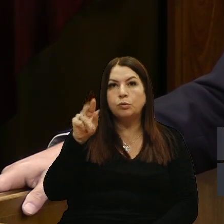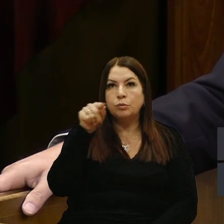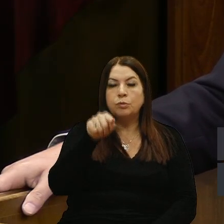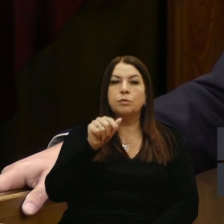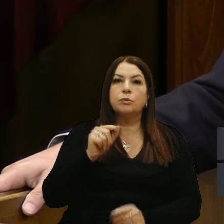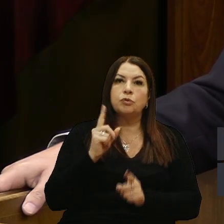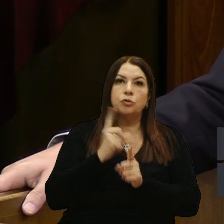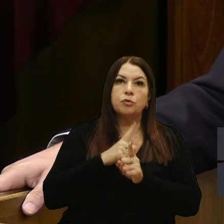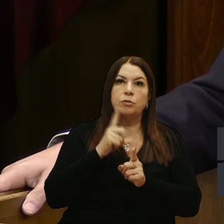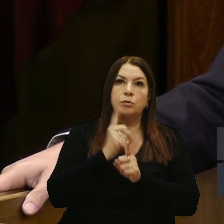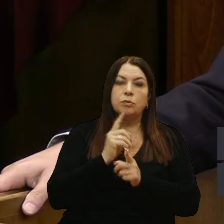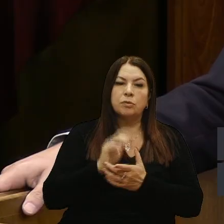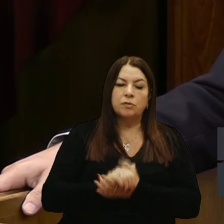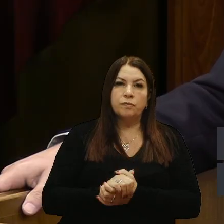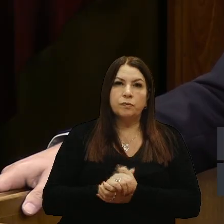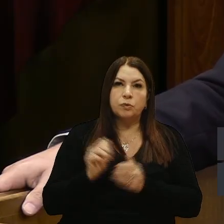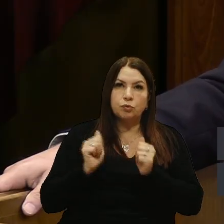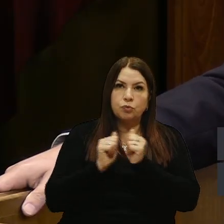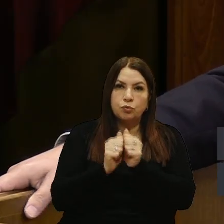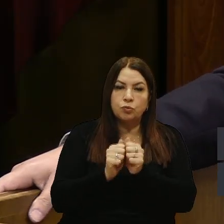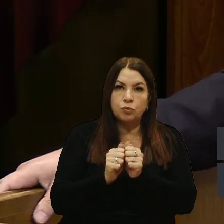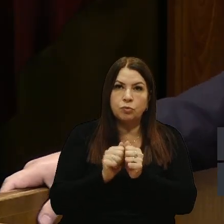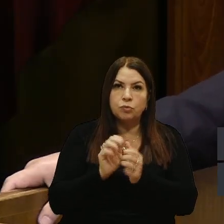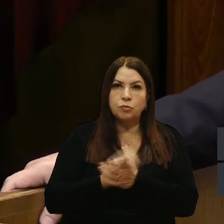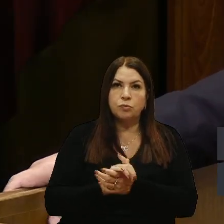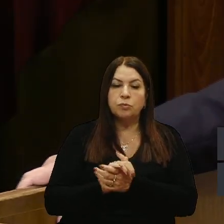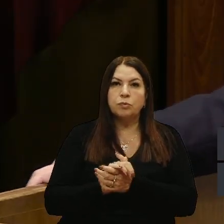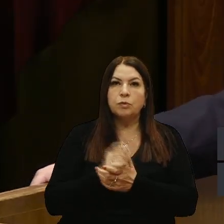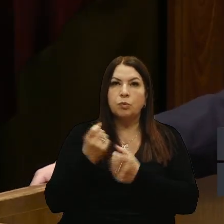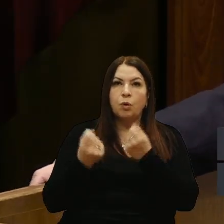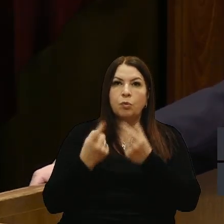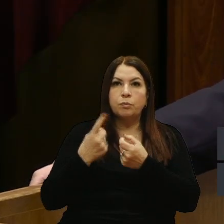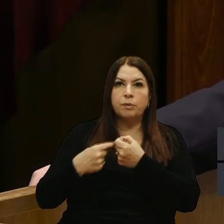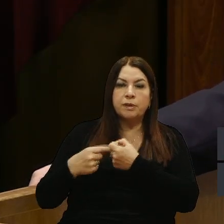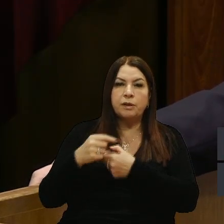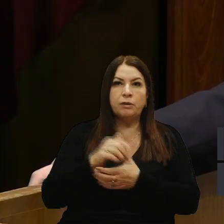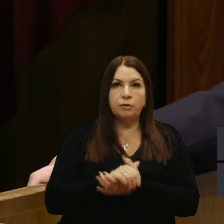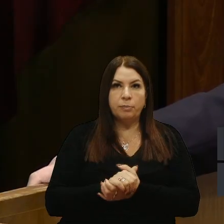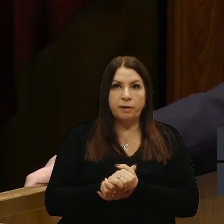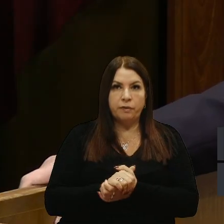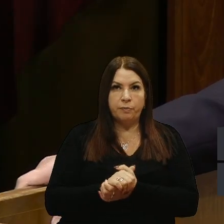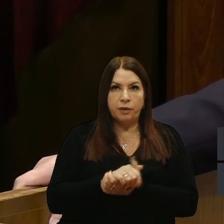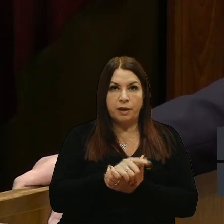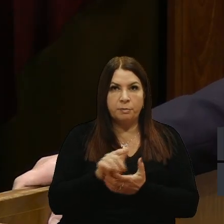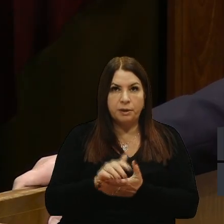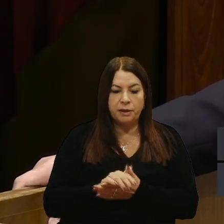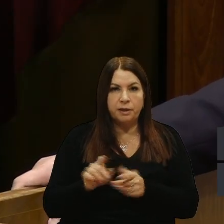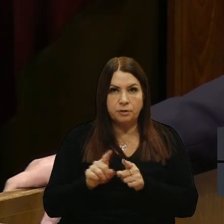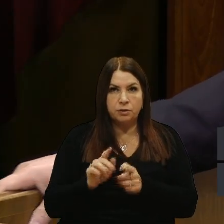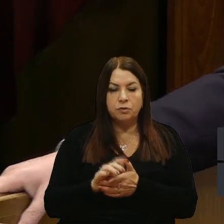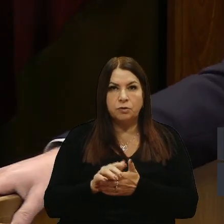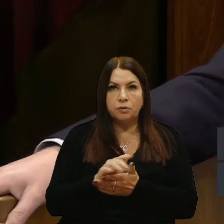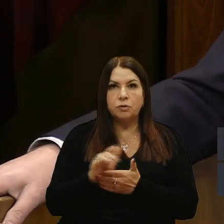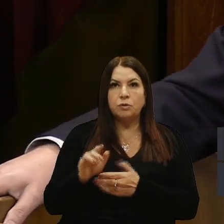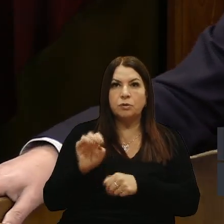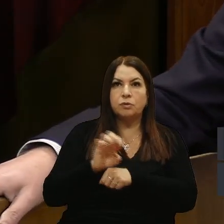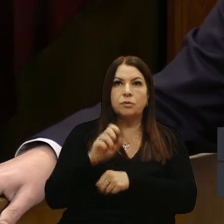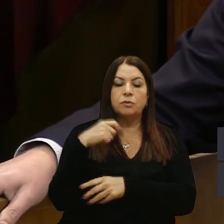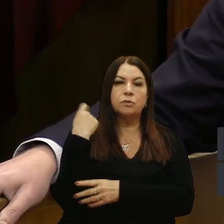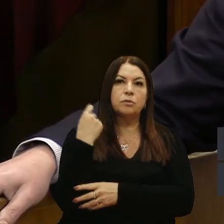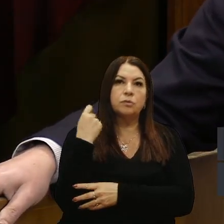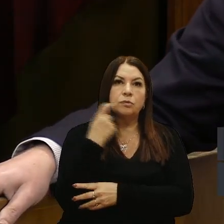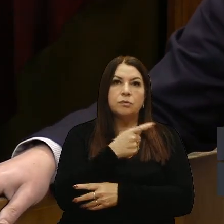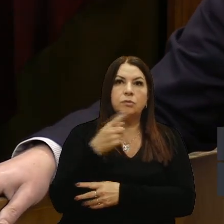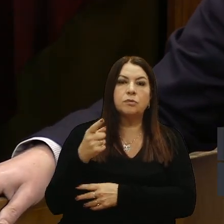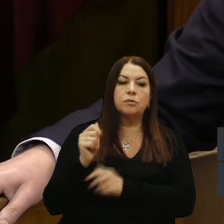ali estiveram, juntamente com alguns municípios aqui do estado do Rio Grande do Sul,